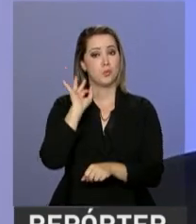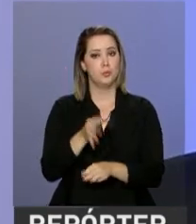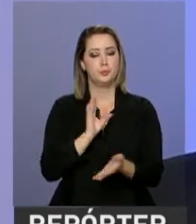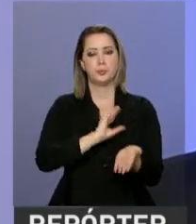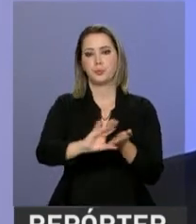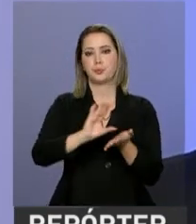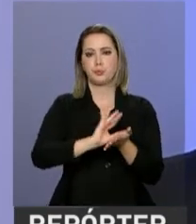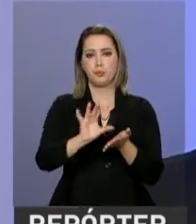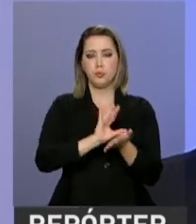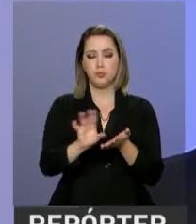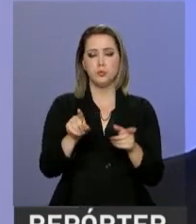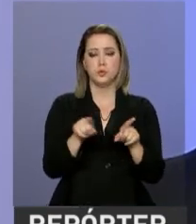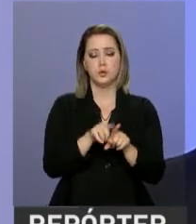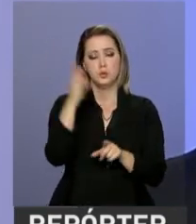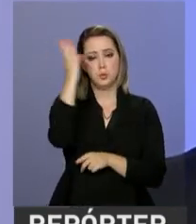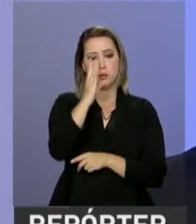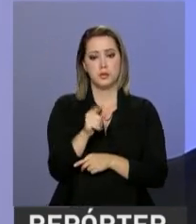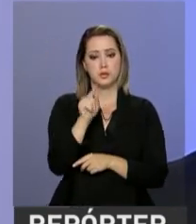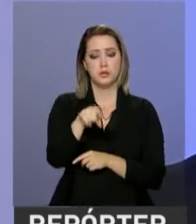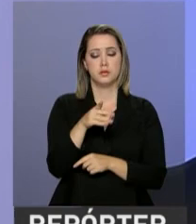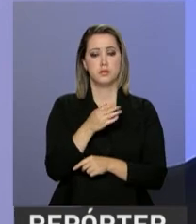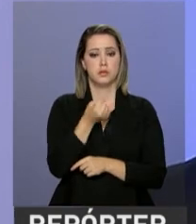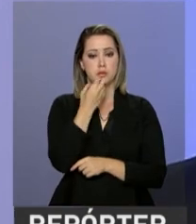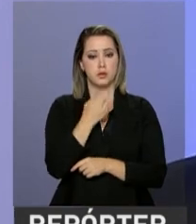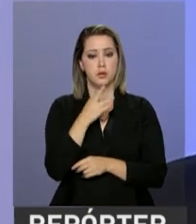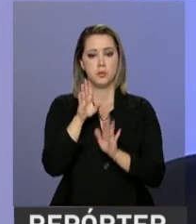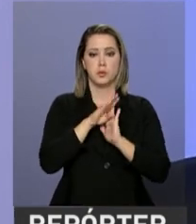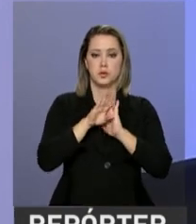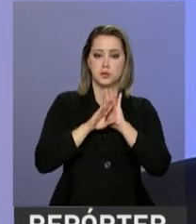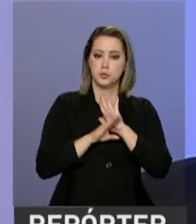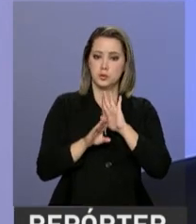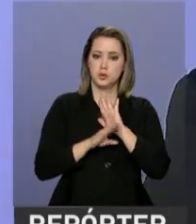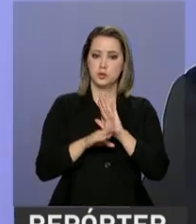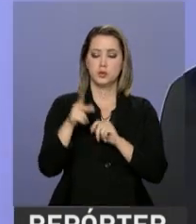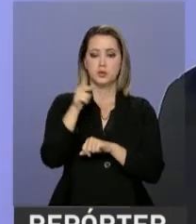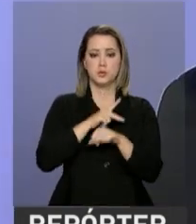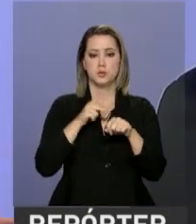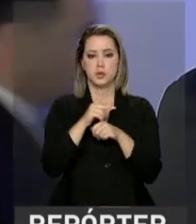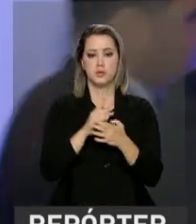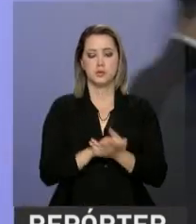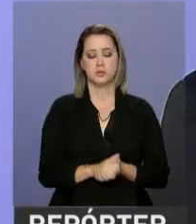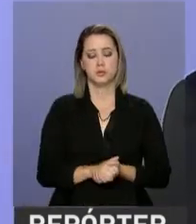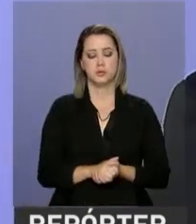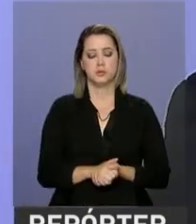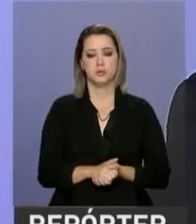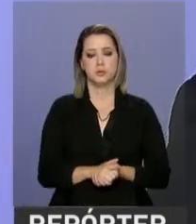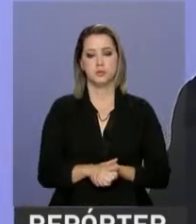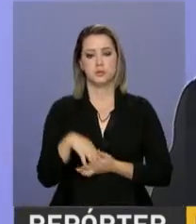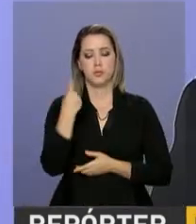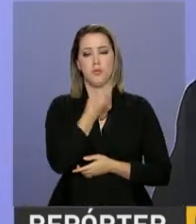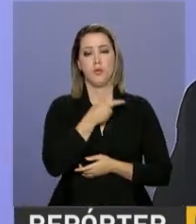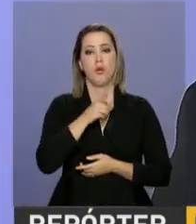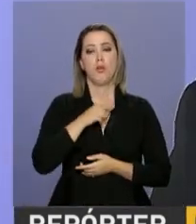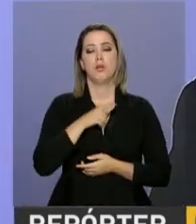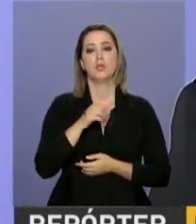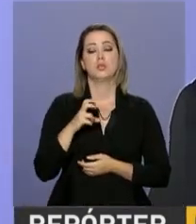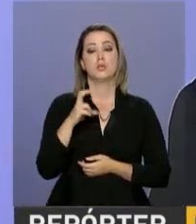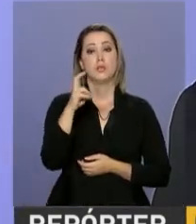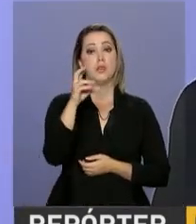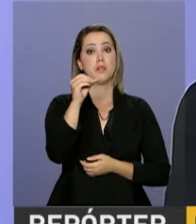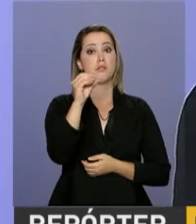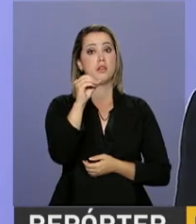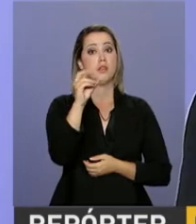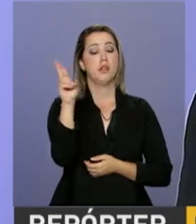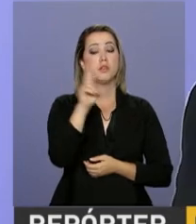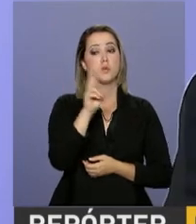em infraestrutura no Brasil e que há bons projetos no país. Nós tivemos um incremento de mais de 500% de